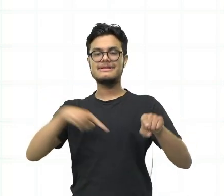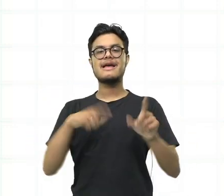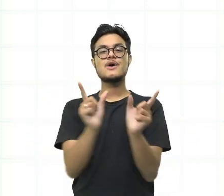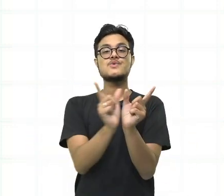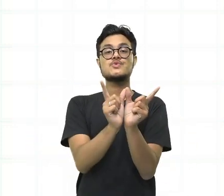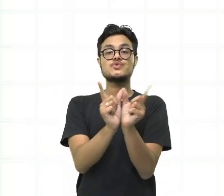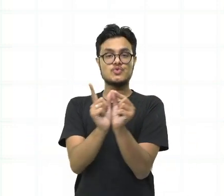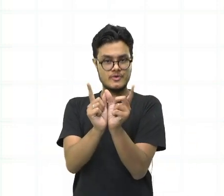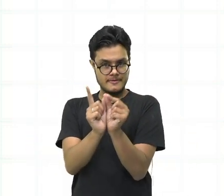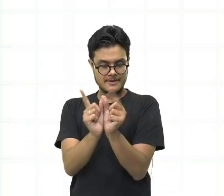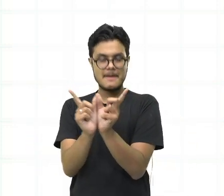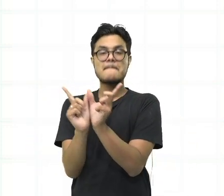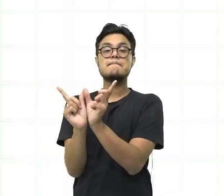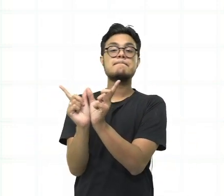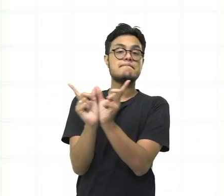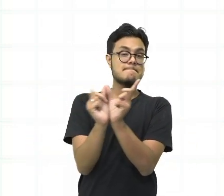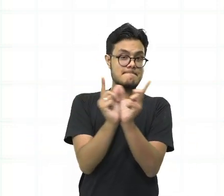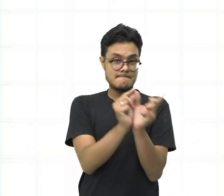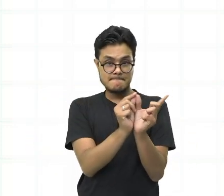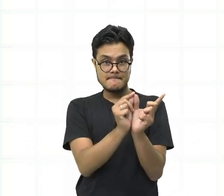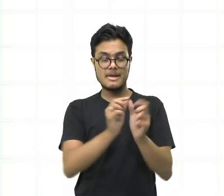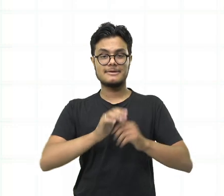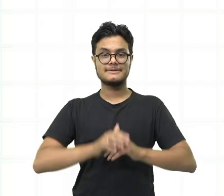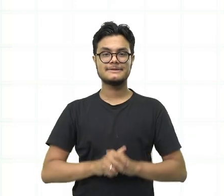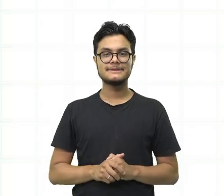sufixal e,